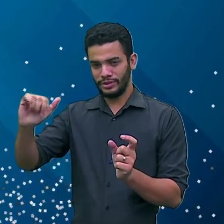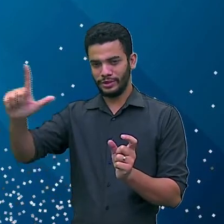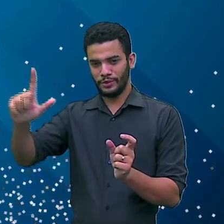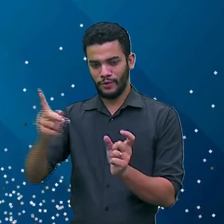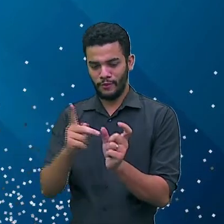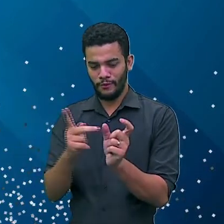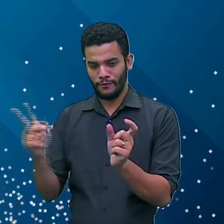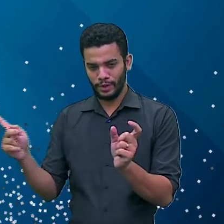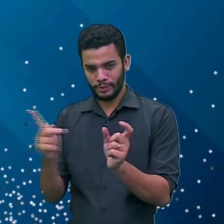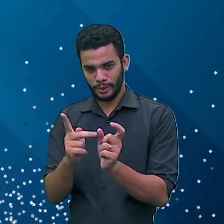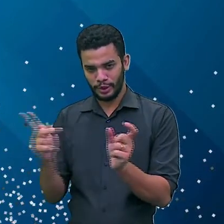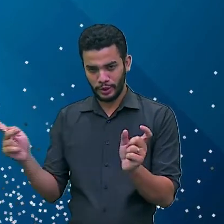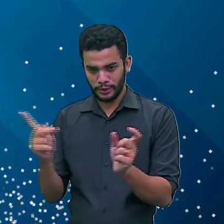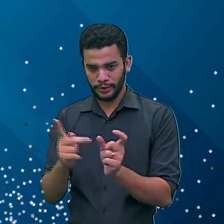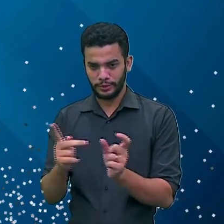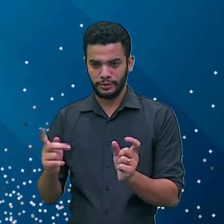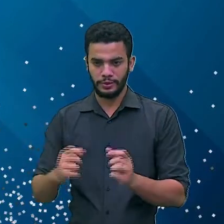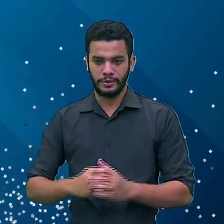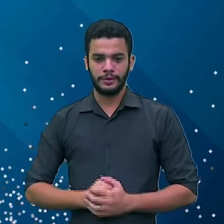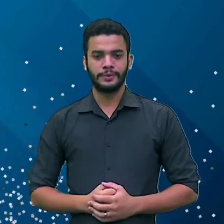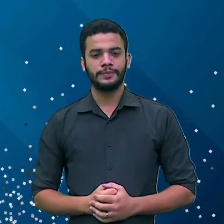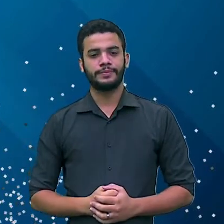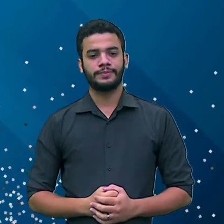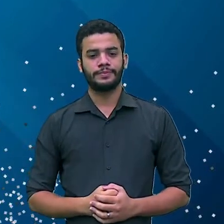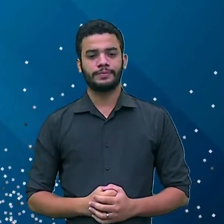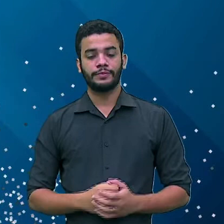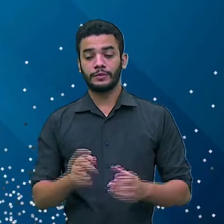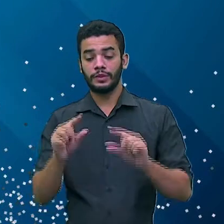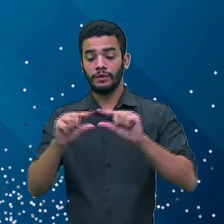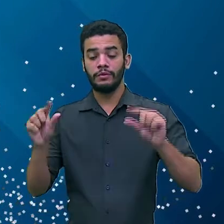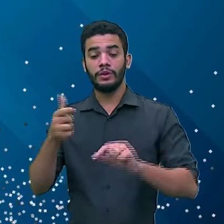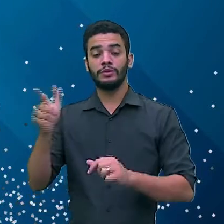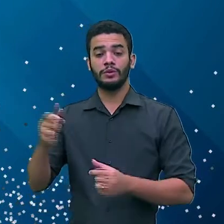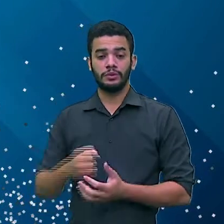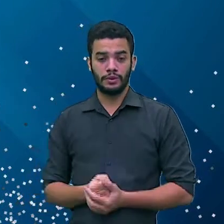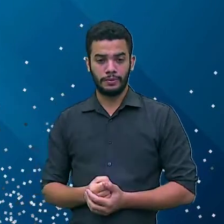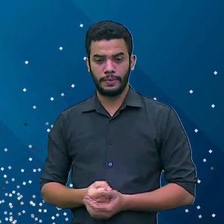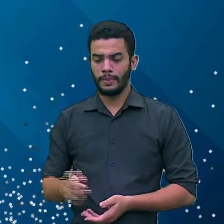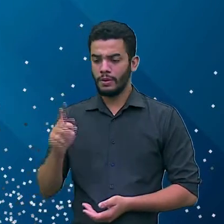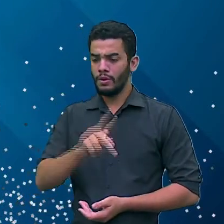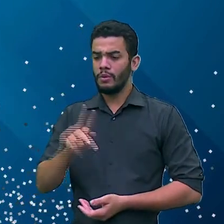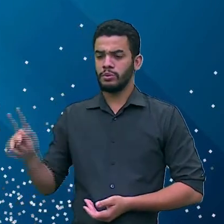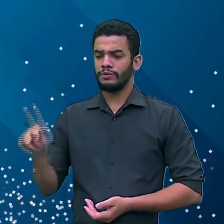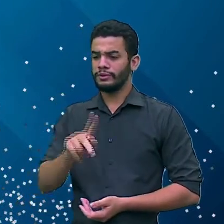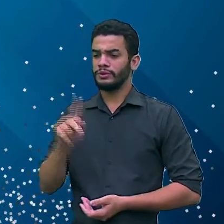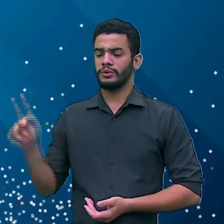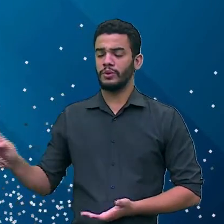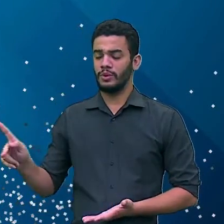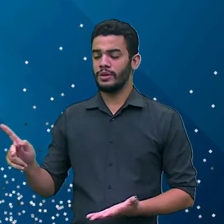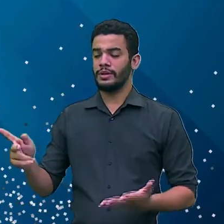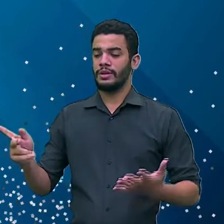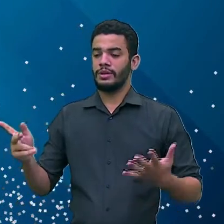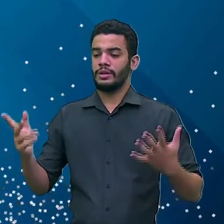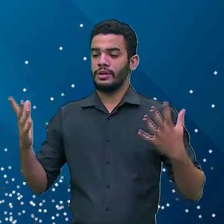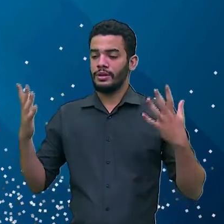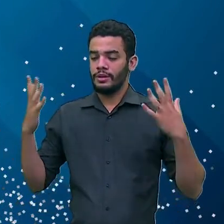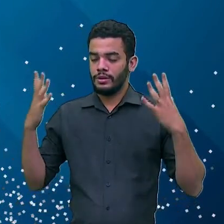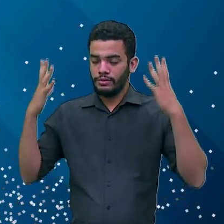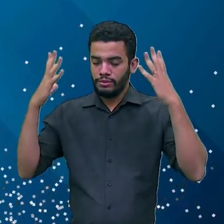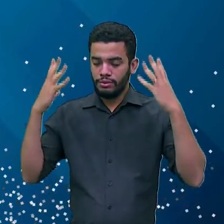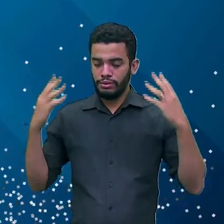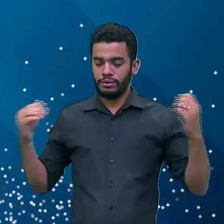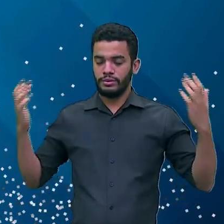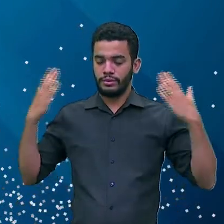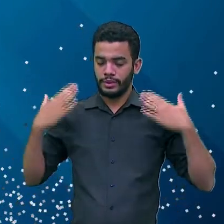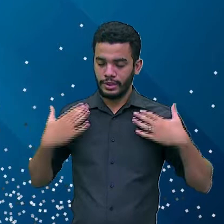é. Agora, o professor está calmo. Verbo de ligação do estar, né? Conjugado, é o verbo